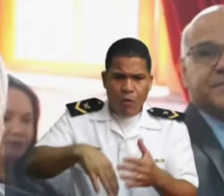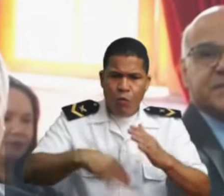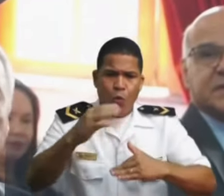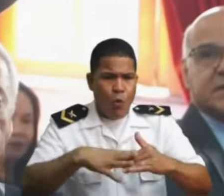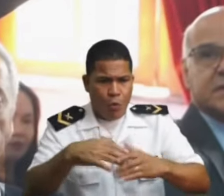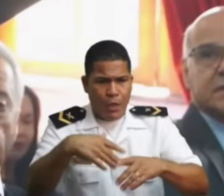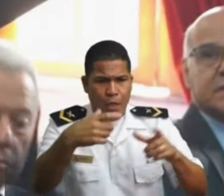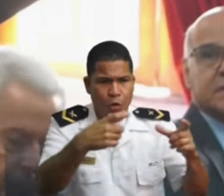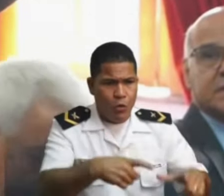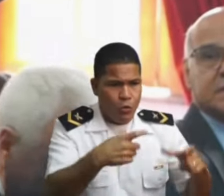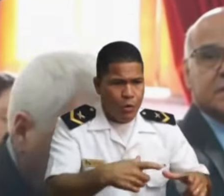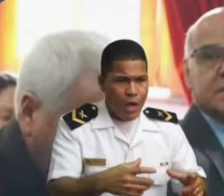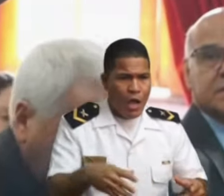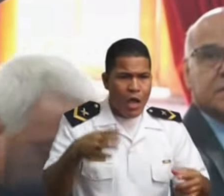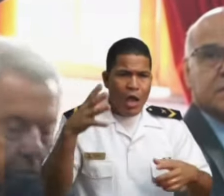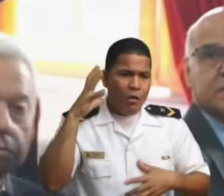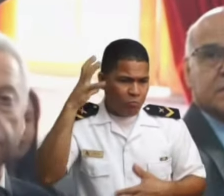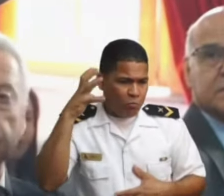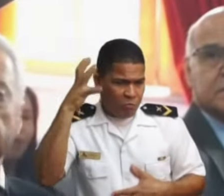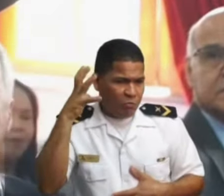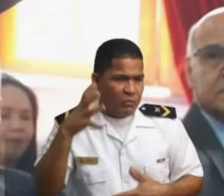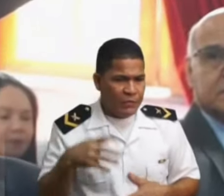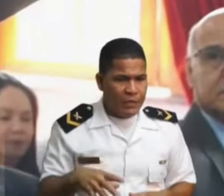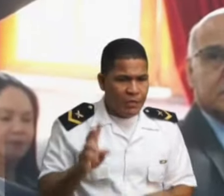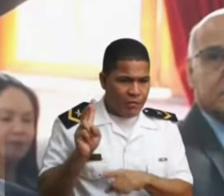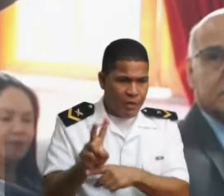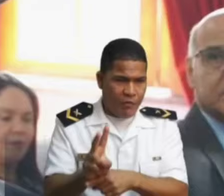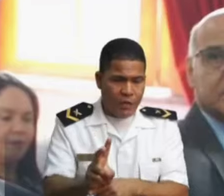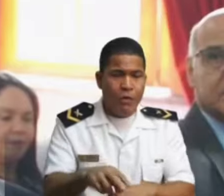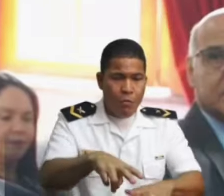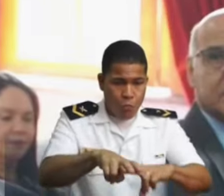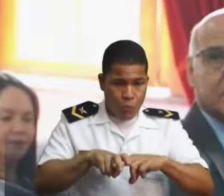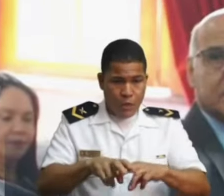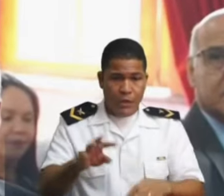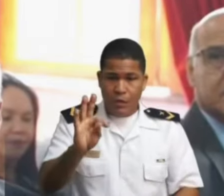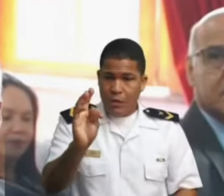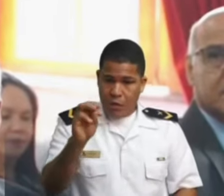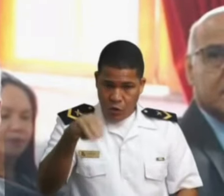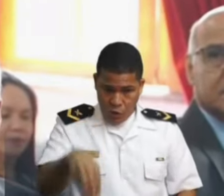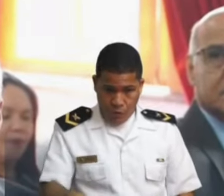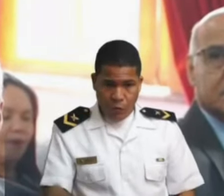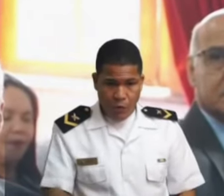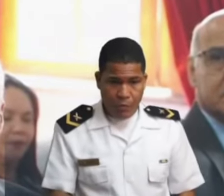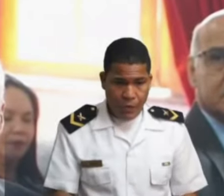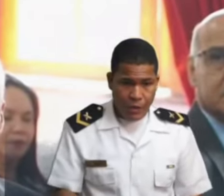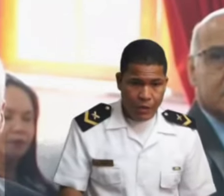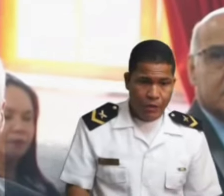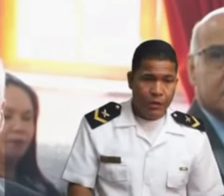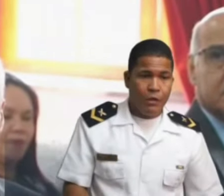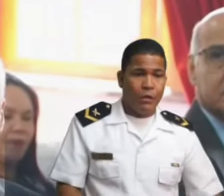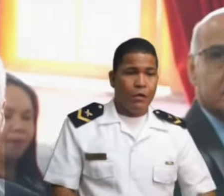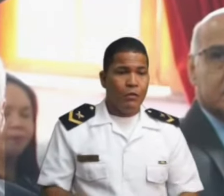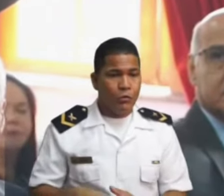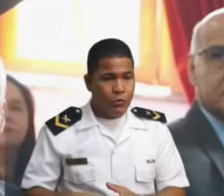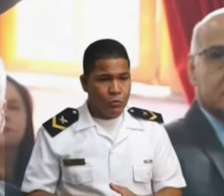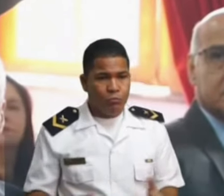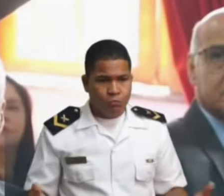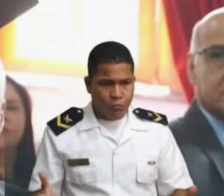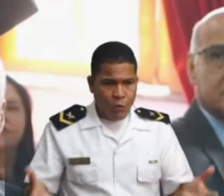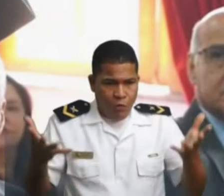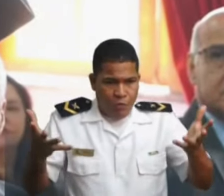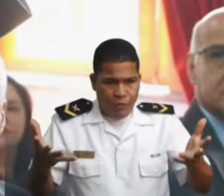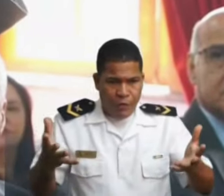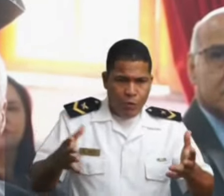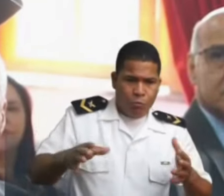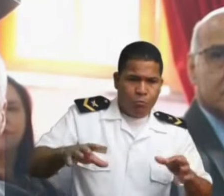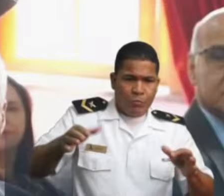estiverem. Com isso, o Tribunal Marítimo promoveu a isonomia no tratamento com os advogados,